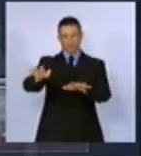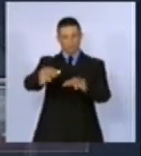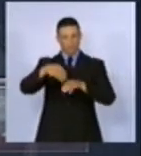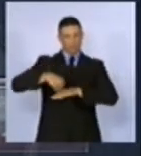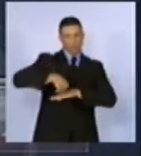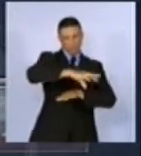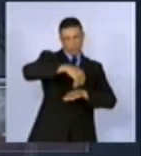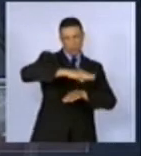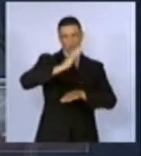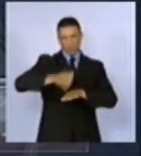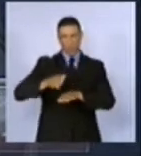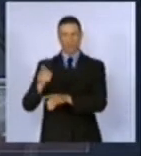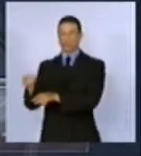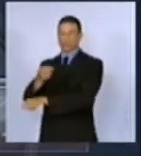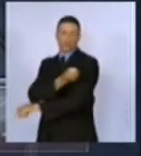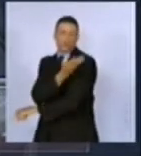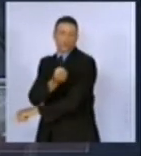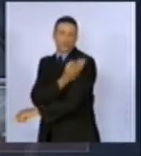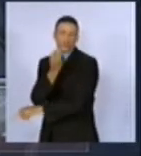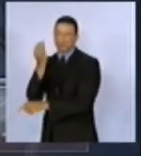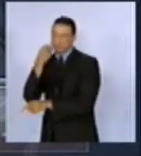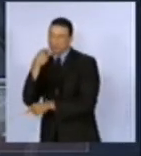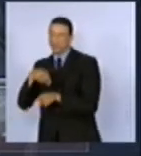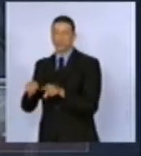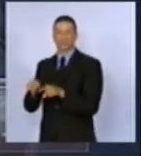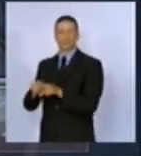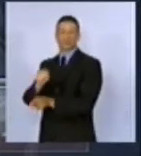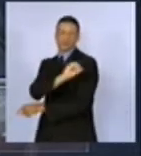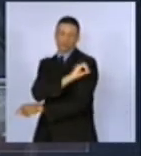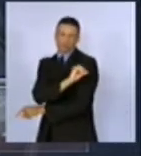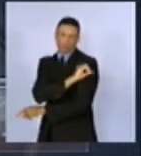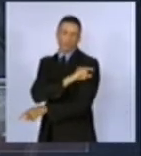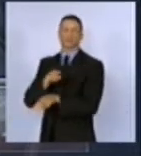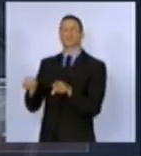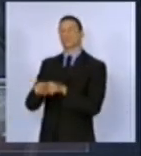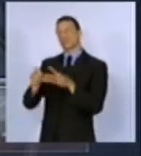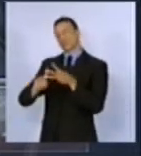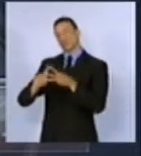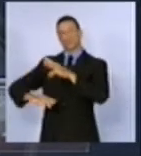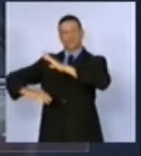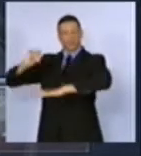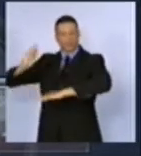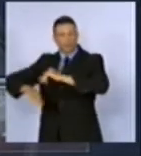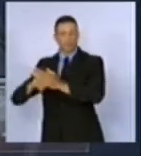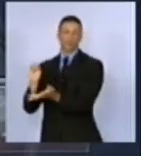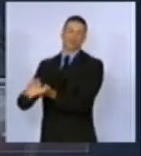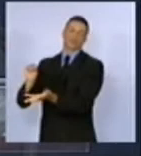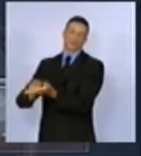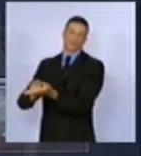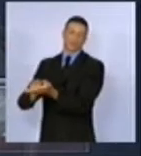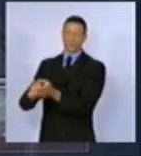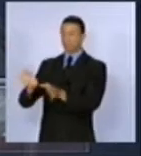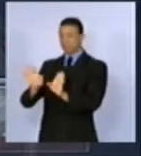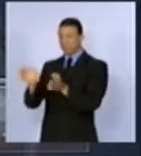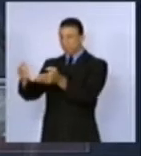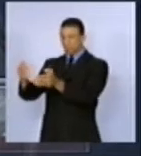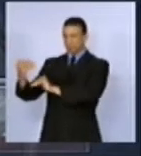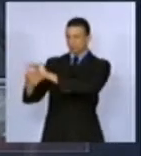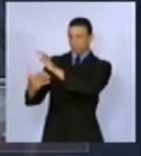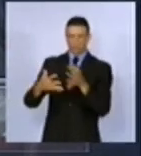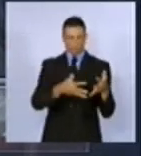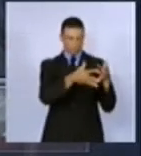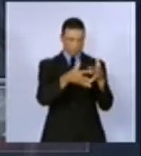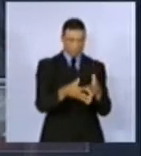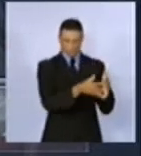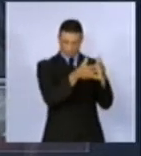já foi trazido por outro que a baixa escolaridade o analfabetismo a falta de qualificação no setor que está em pleno processo de mecanização